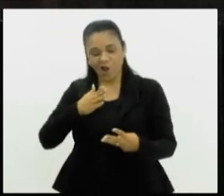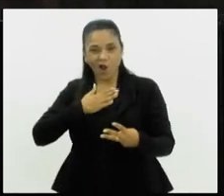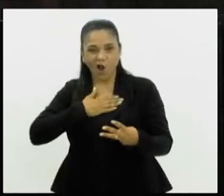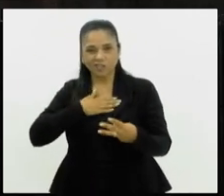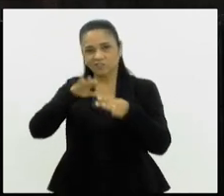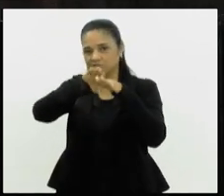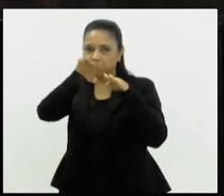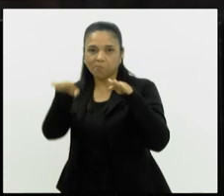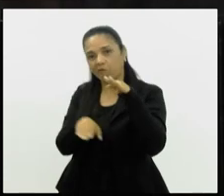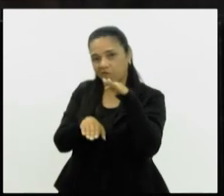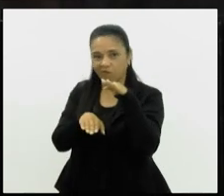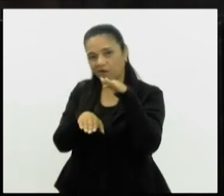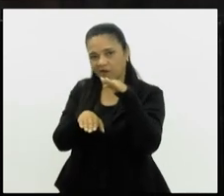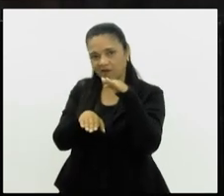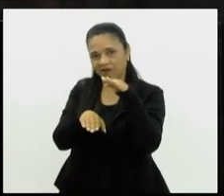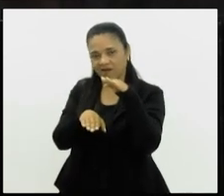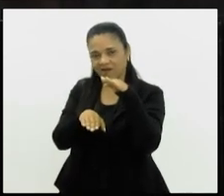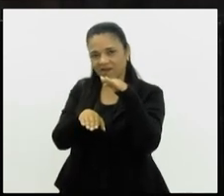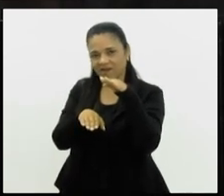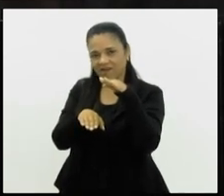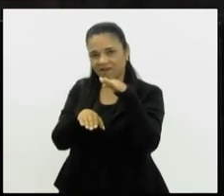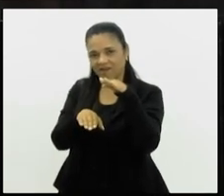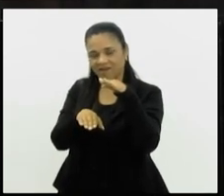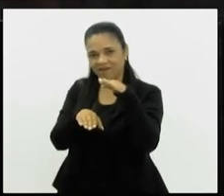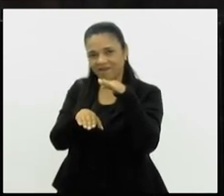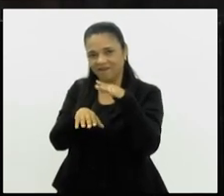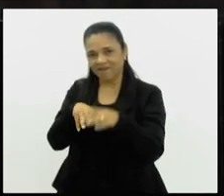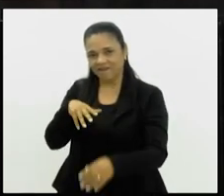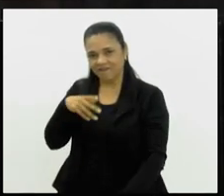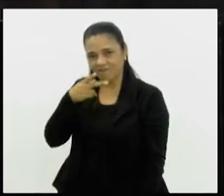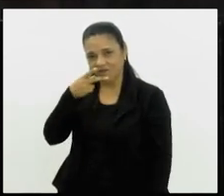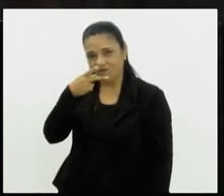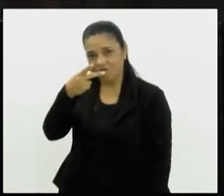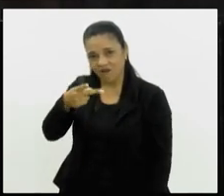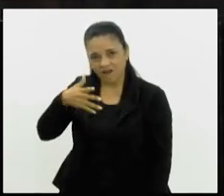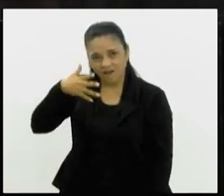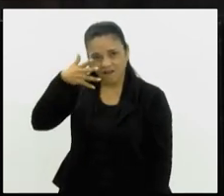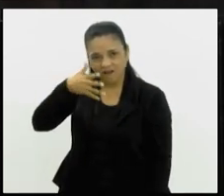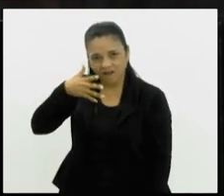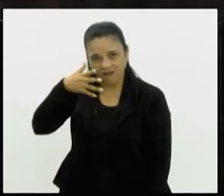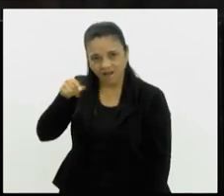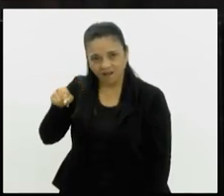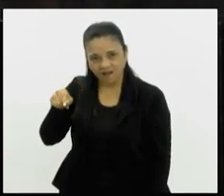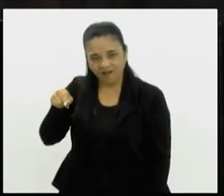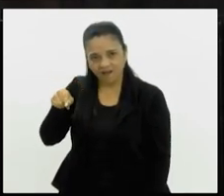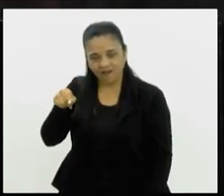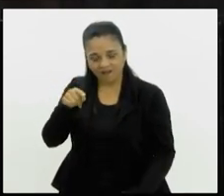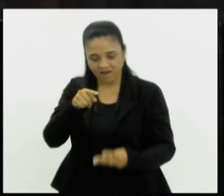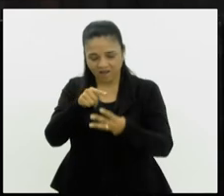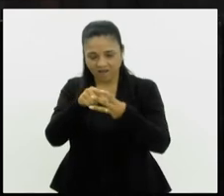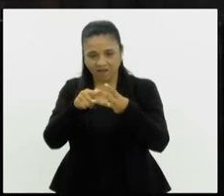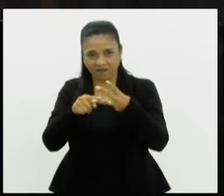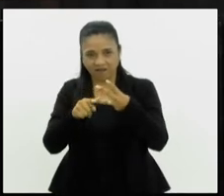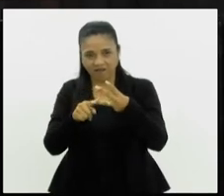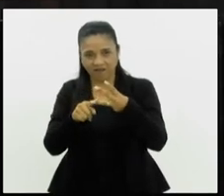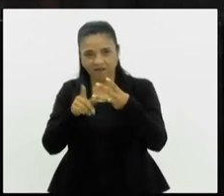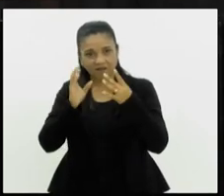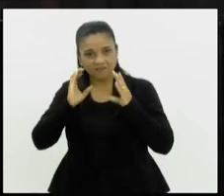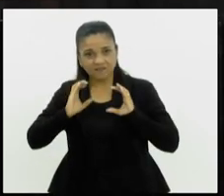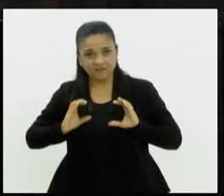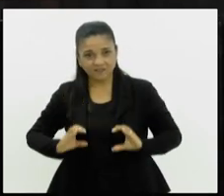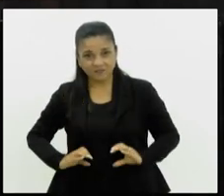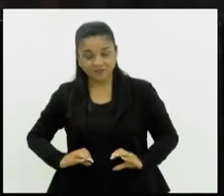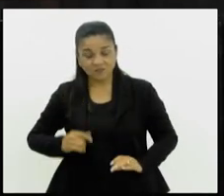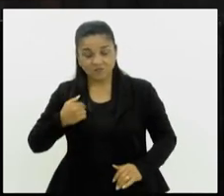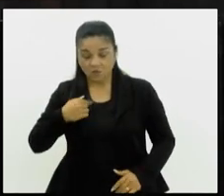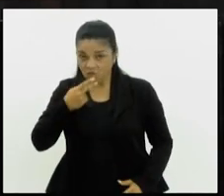baixo. Esta foi a fala deste cidadão que eu tenho até, se eu usar o que eu gostaria de